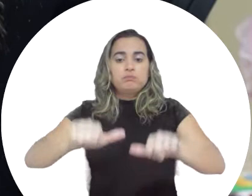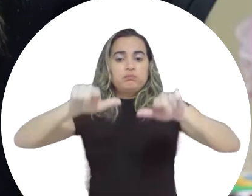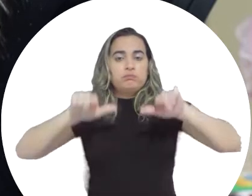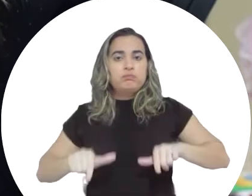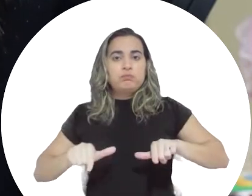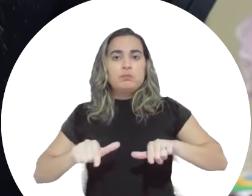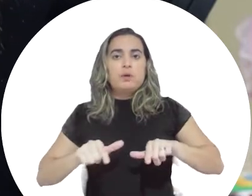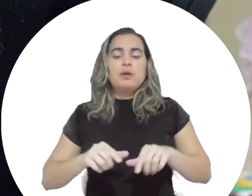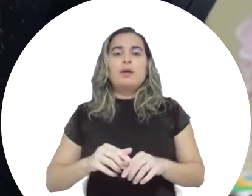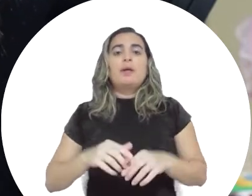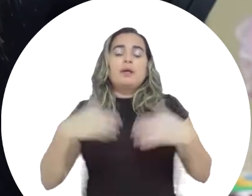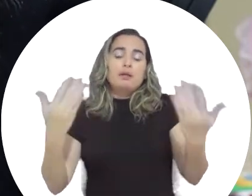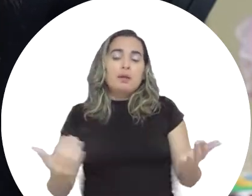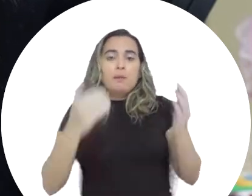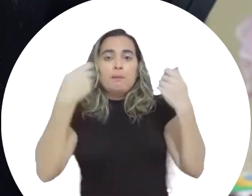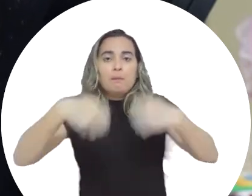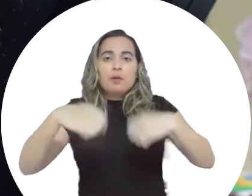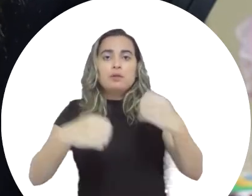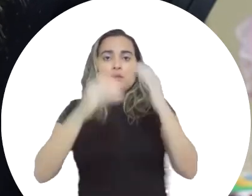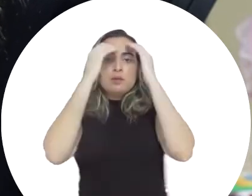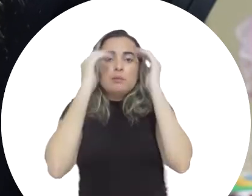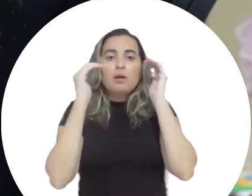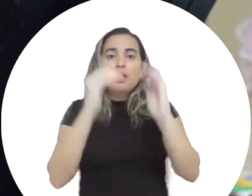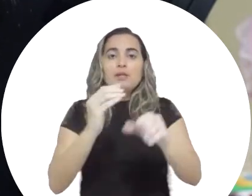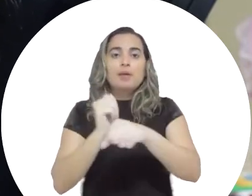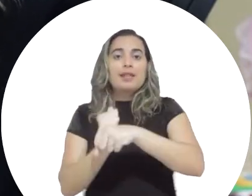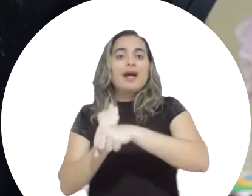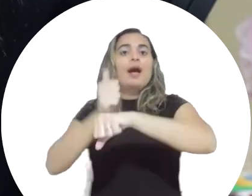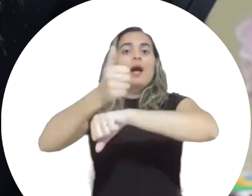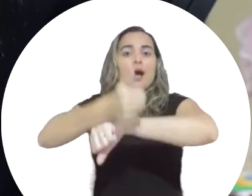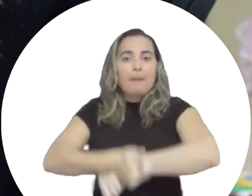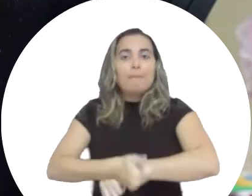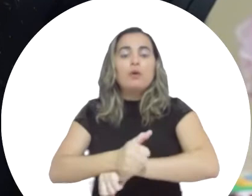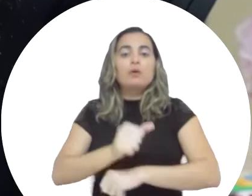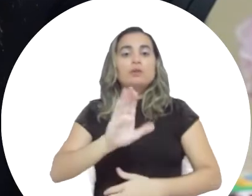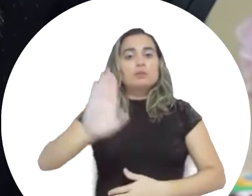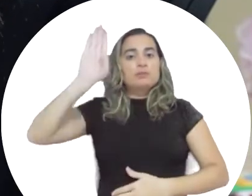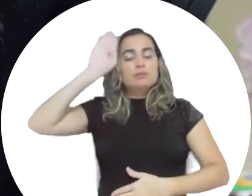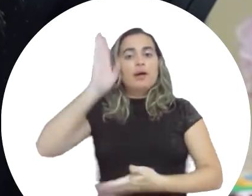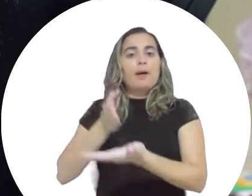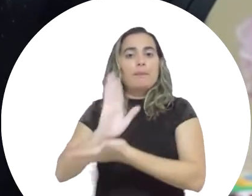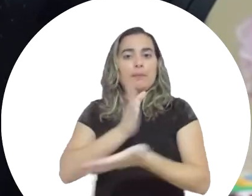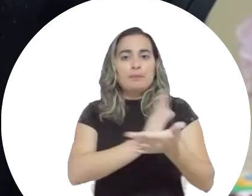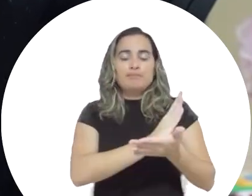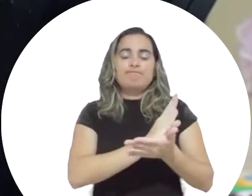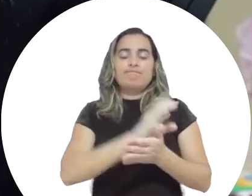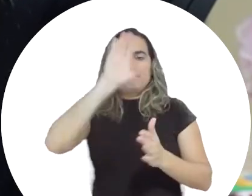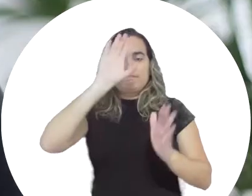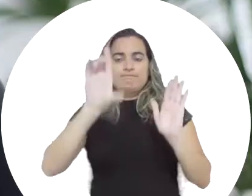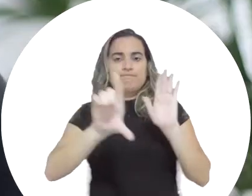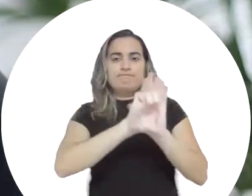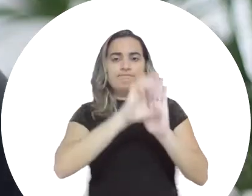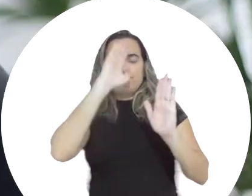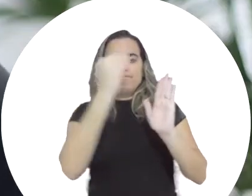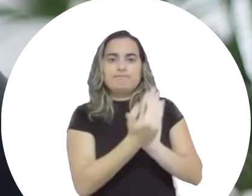Para respeitar a data da posse dos candidatos eleitos, que também é regida pela Constituição.